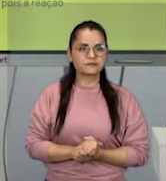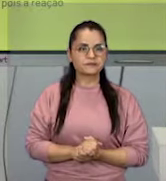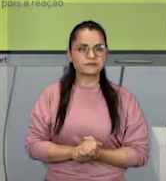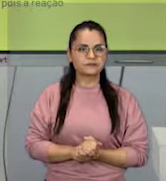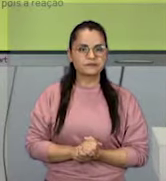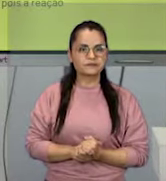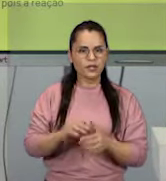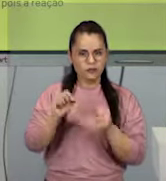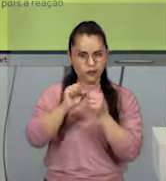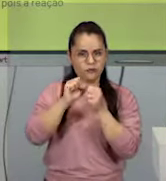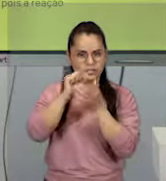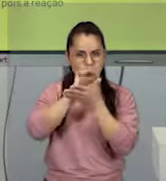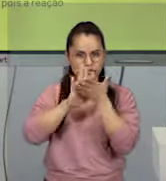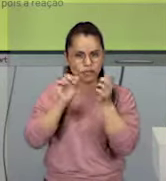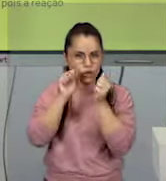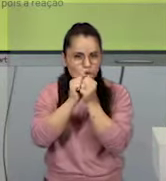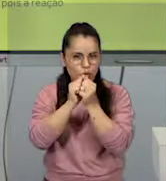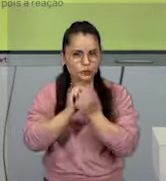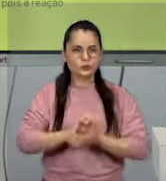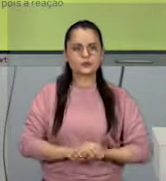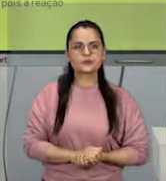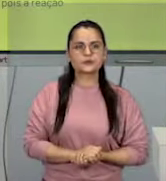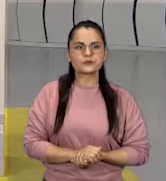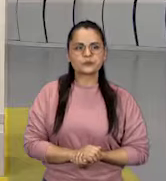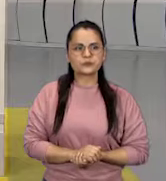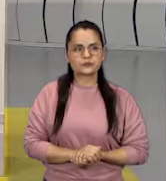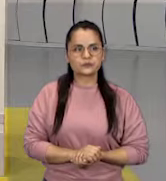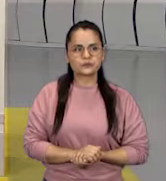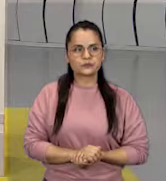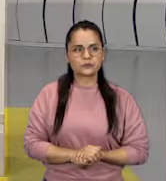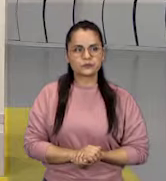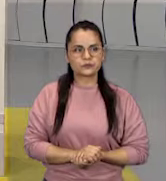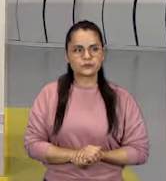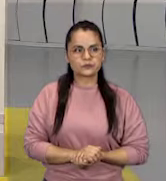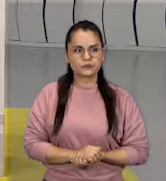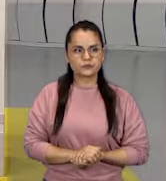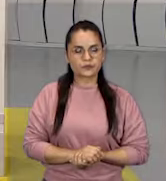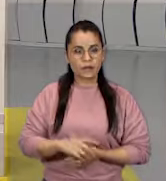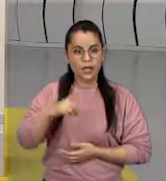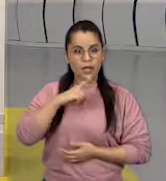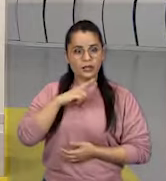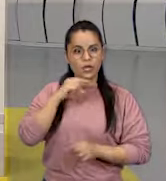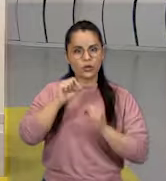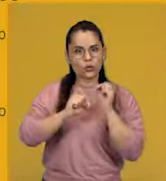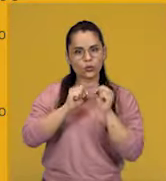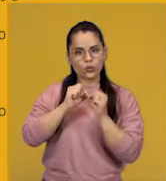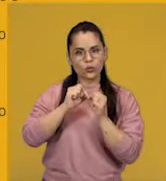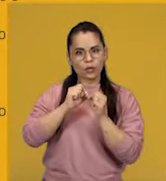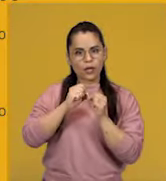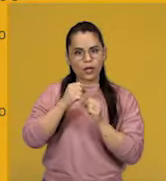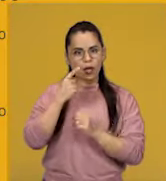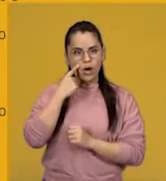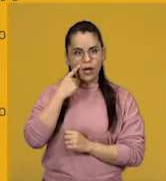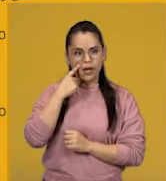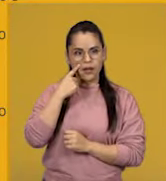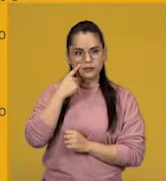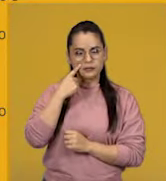vamos fazer esse exercício juntos é e nós temos uma reação química